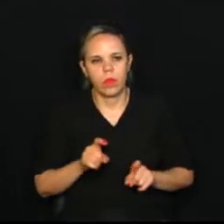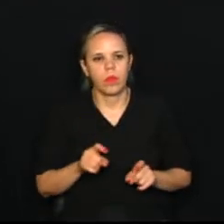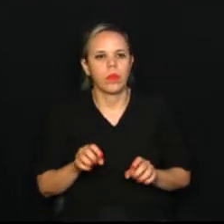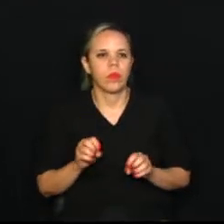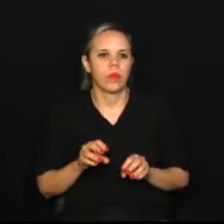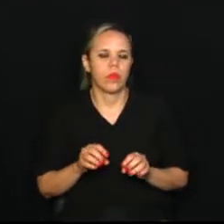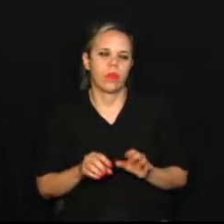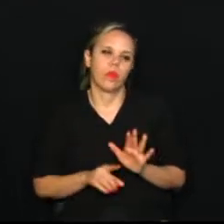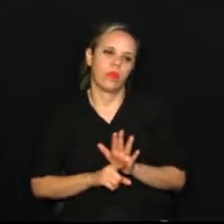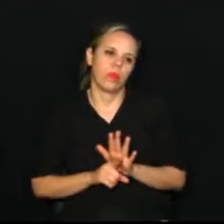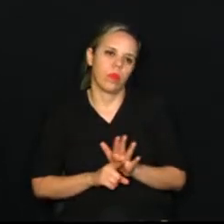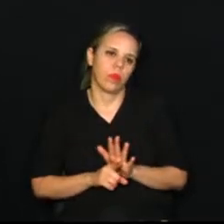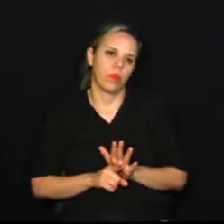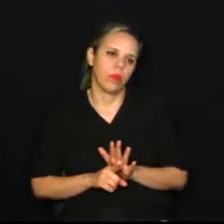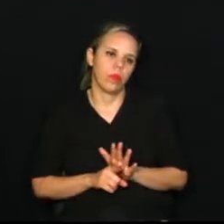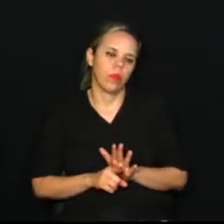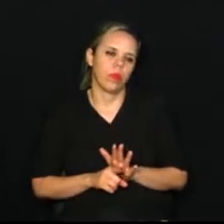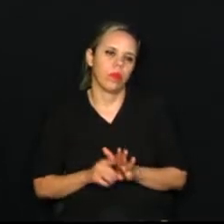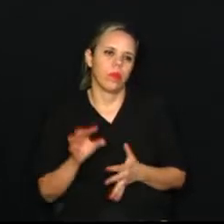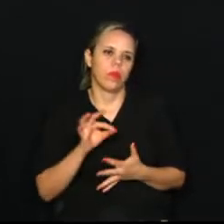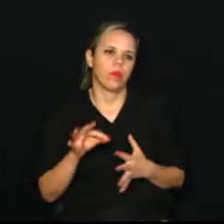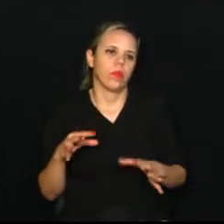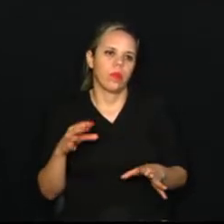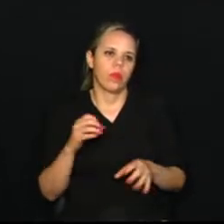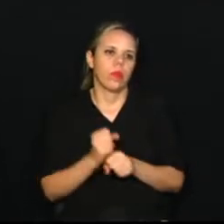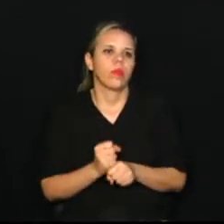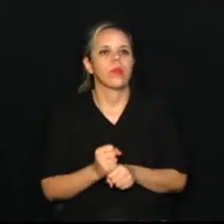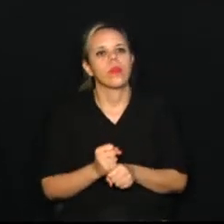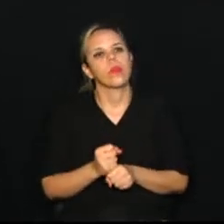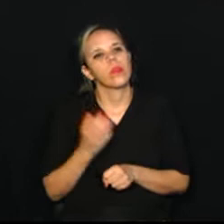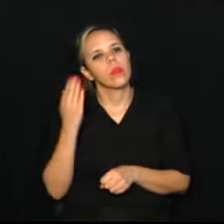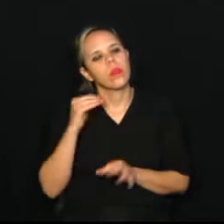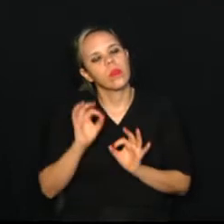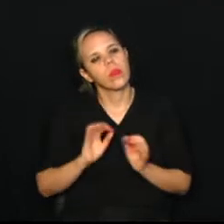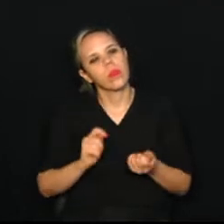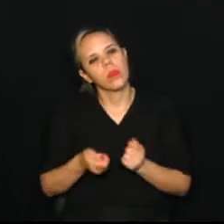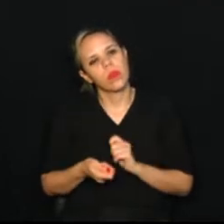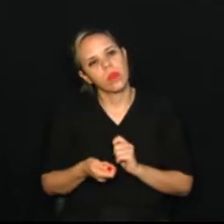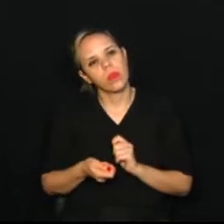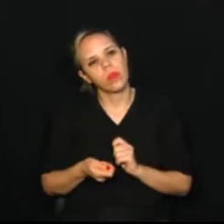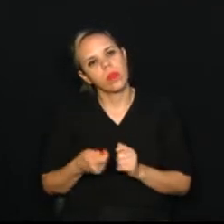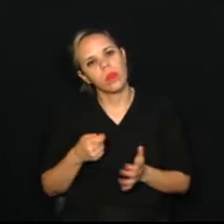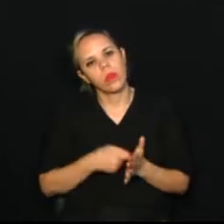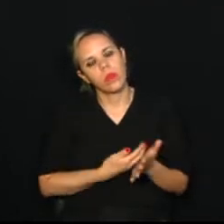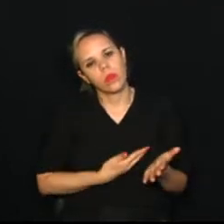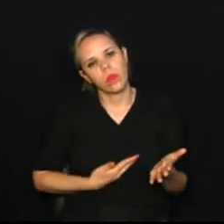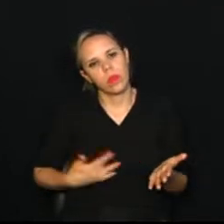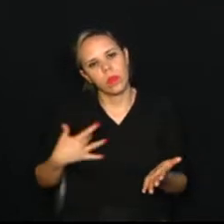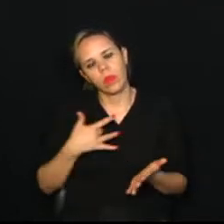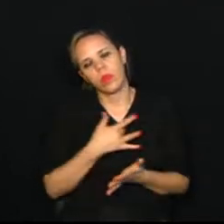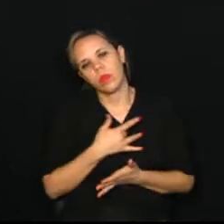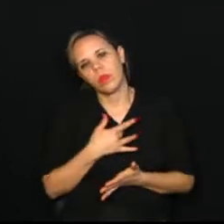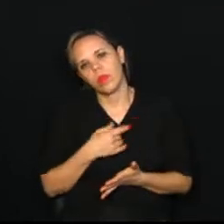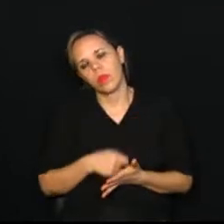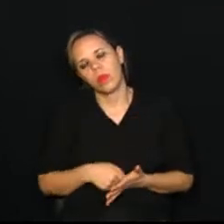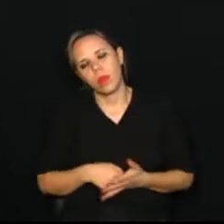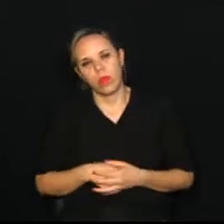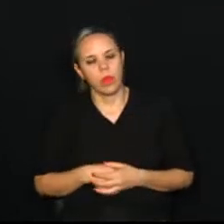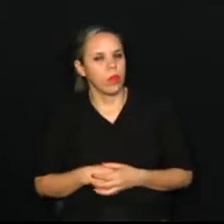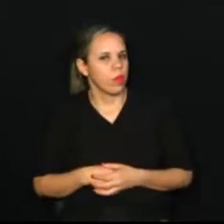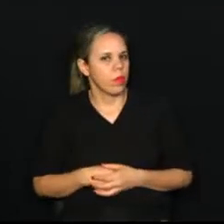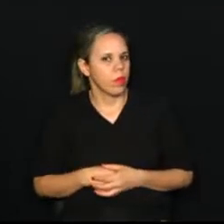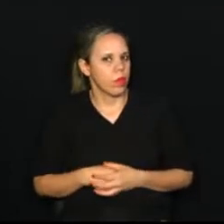você detém o conjunto dessas informações e é capaz de ordenar políticas públicas de saúde e também